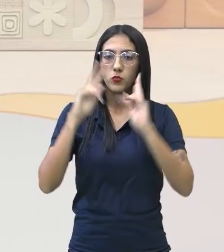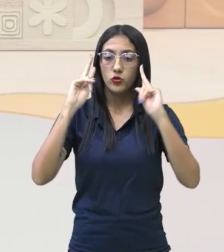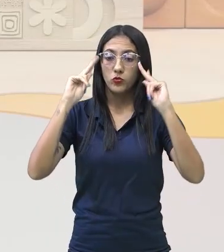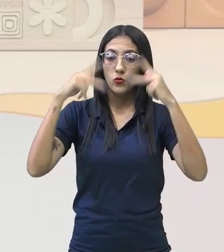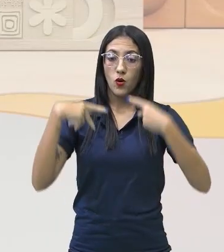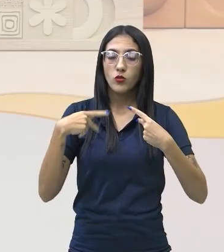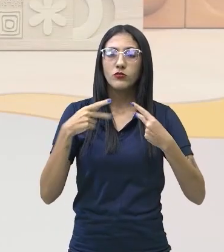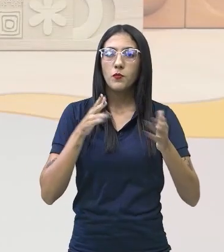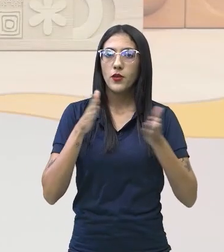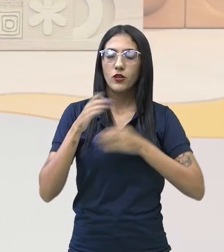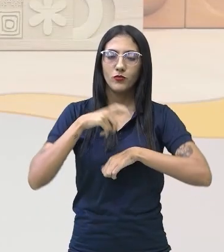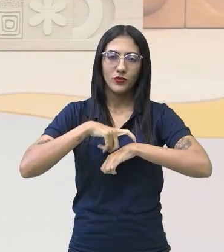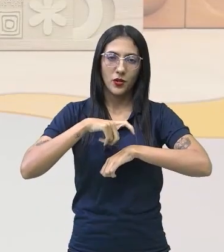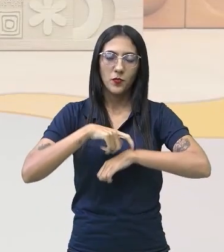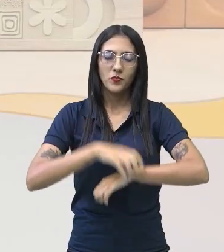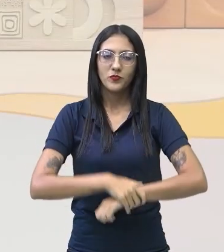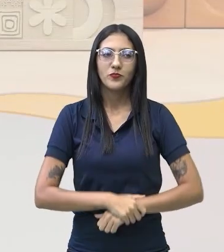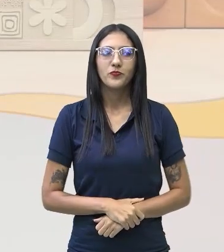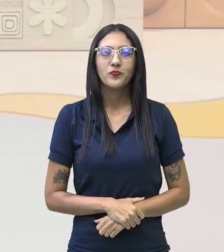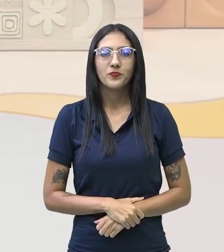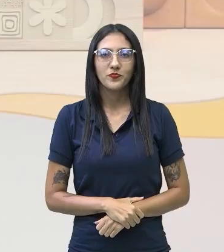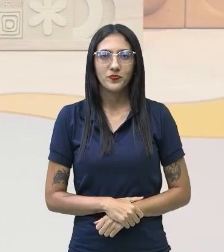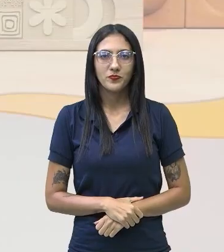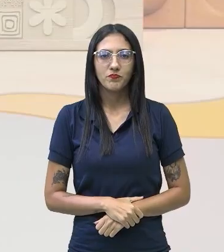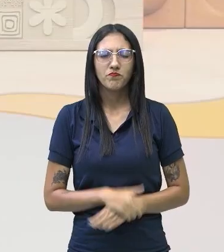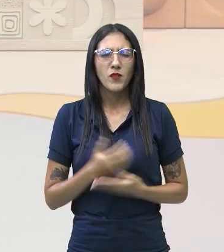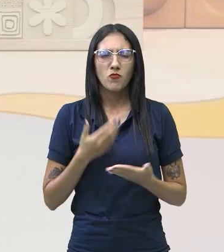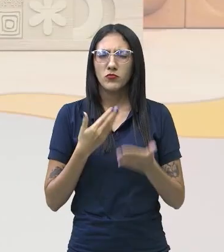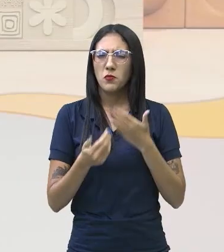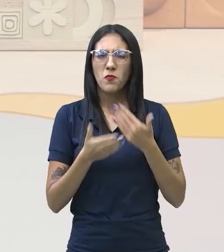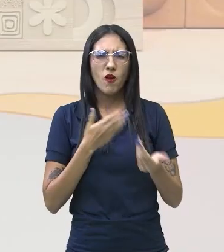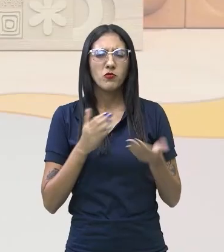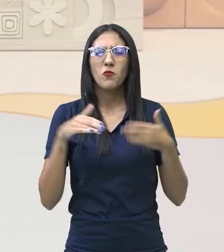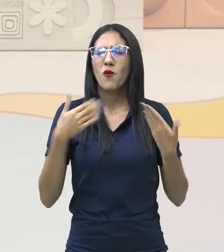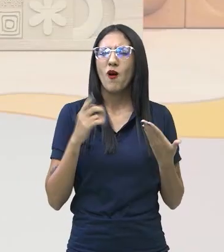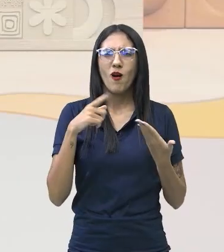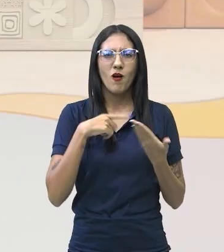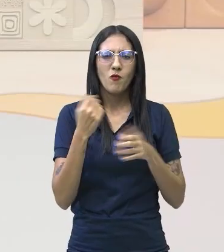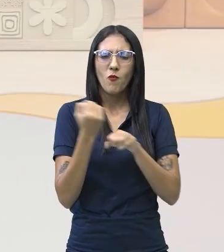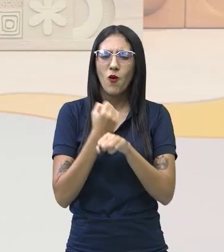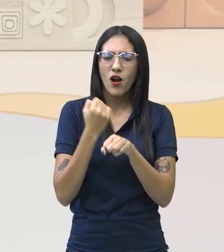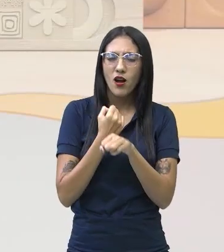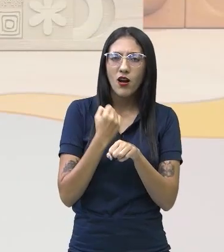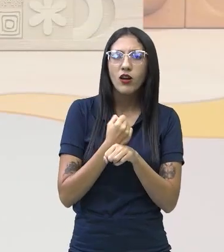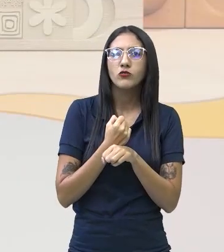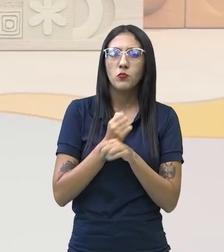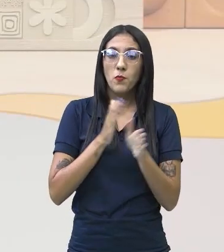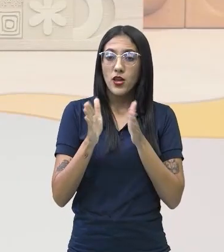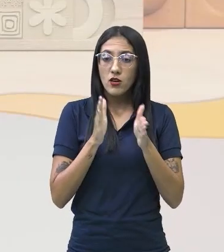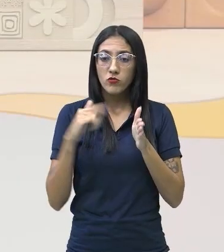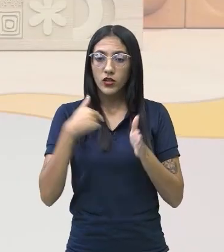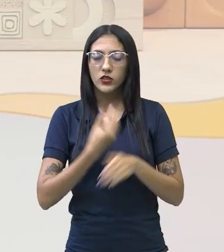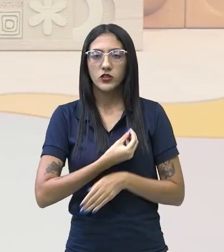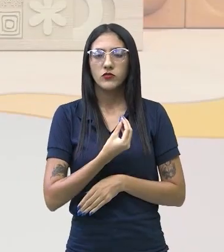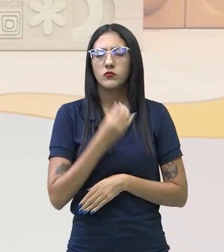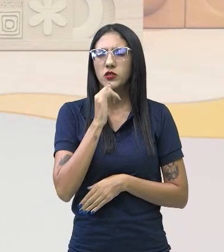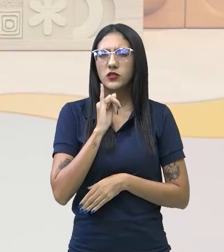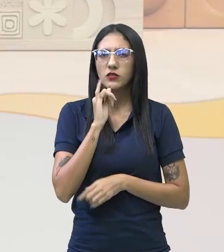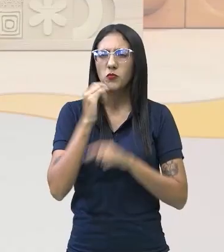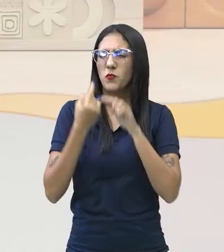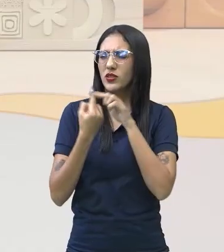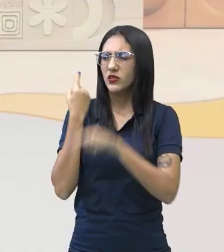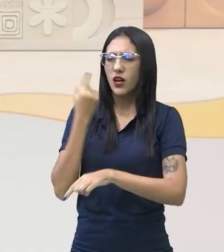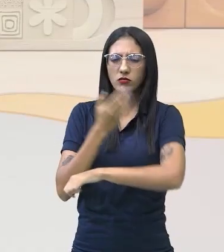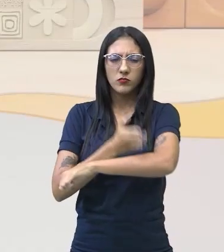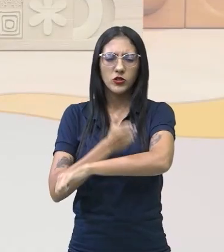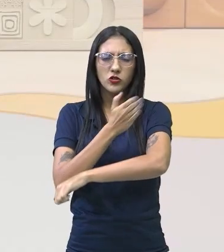no tempo, tá? Então, não importa em qual era histórica eu esteja, se lá na pré-história, na